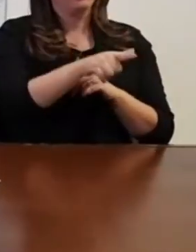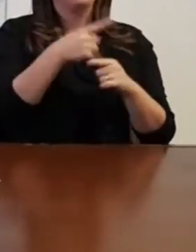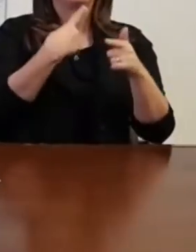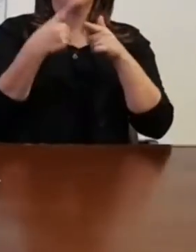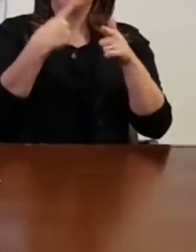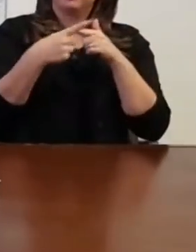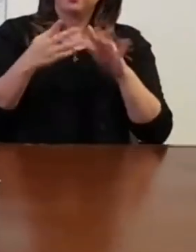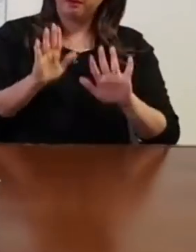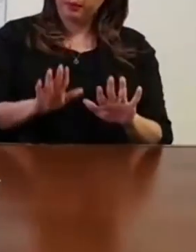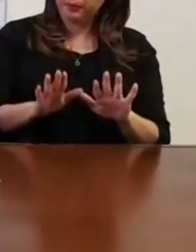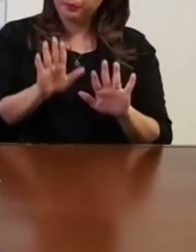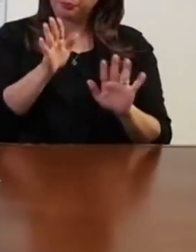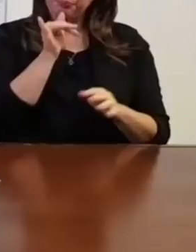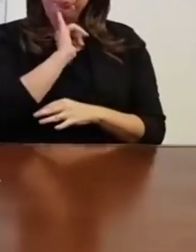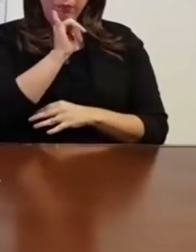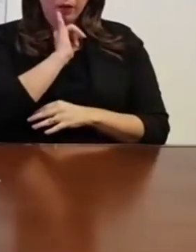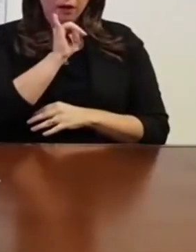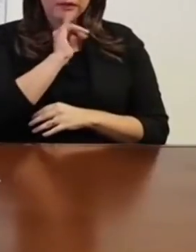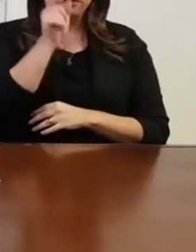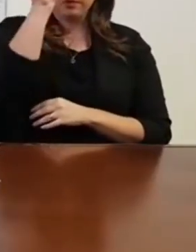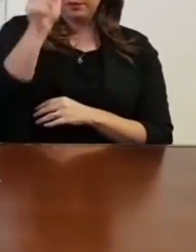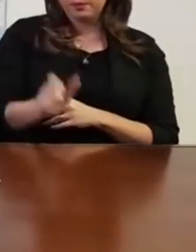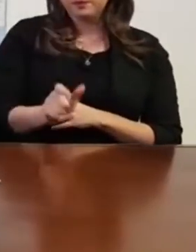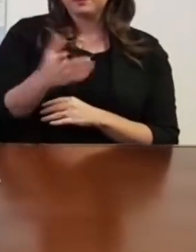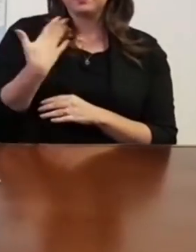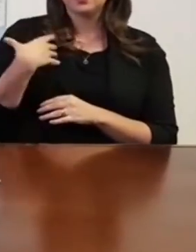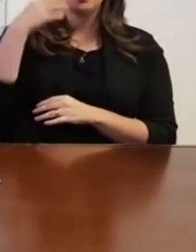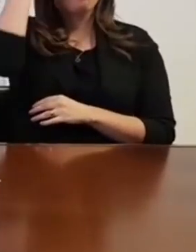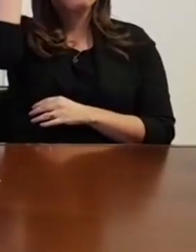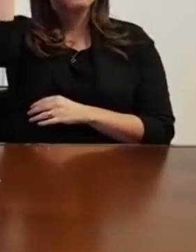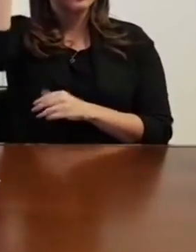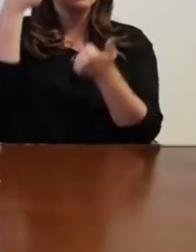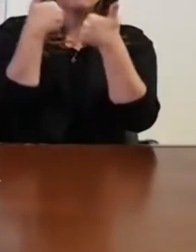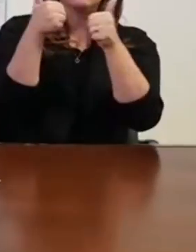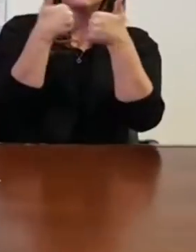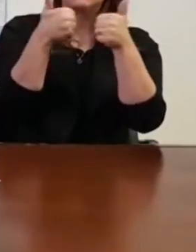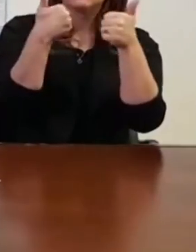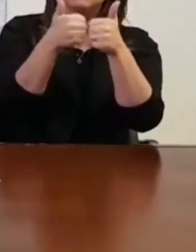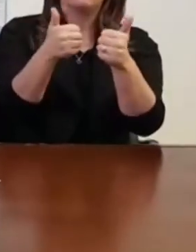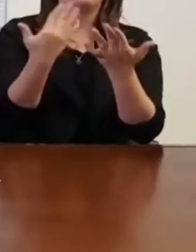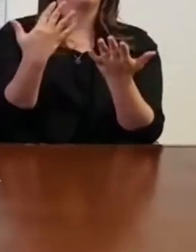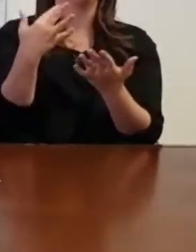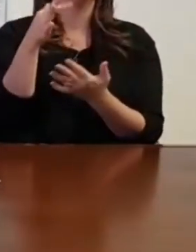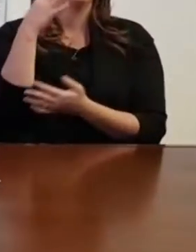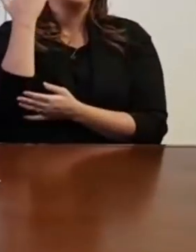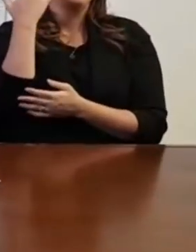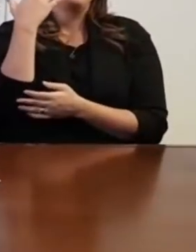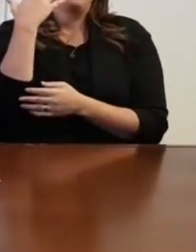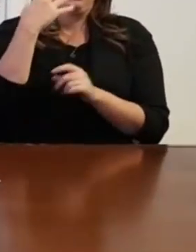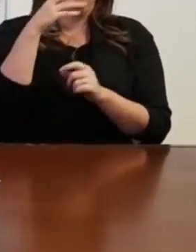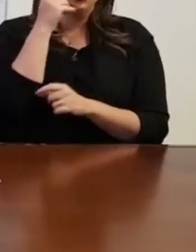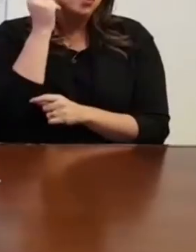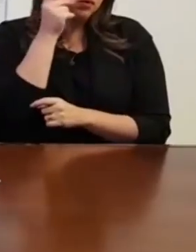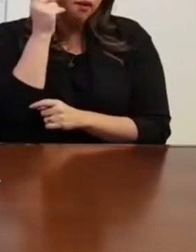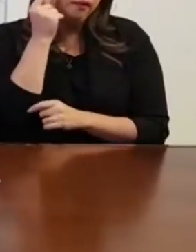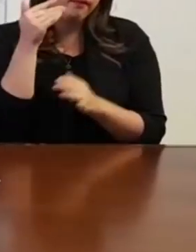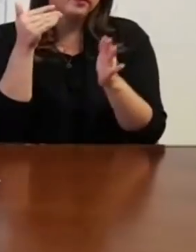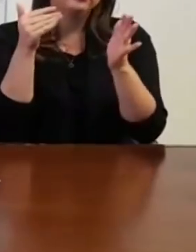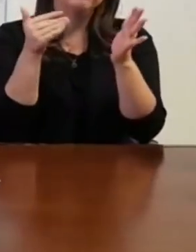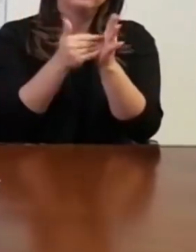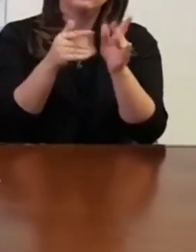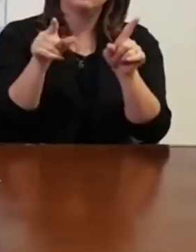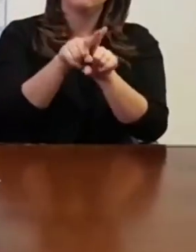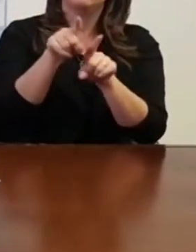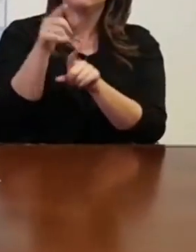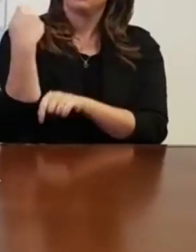fazia um frete, Porto Alegre, Fortaleza. E, lógico, entre ida e volta, uns 10, 12 dias.